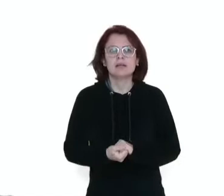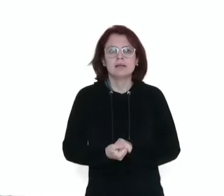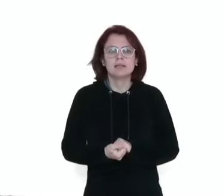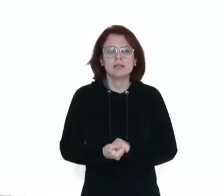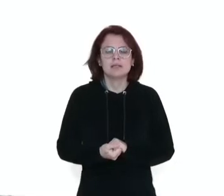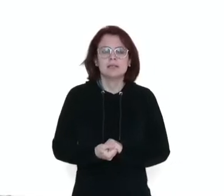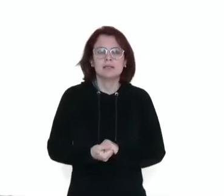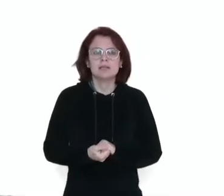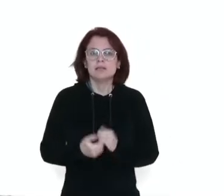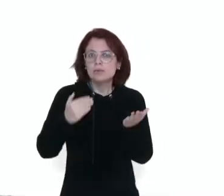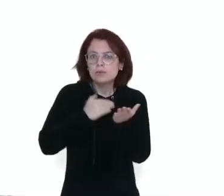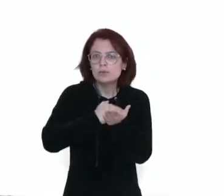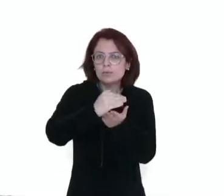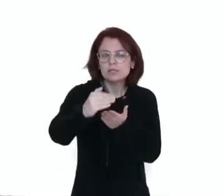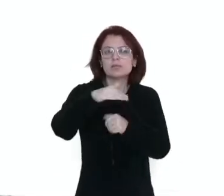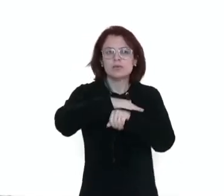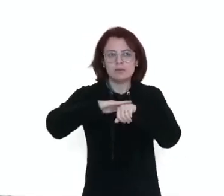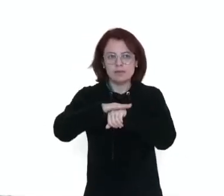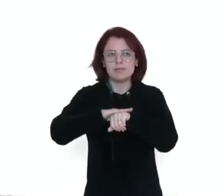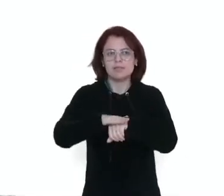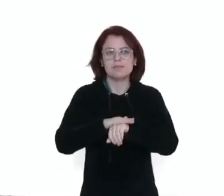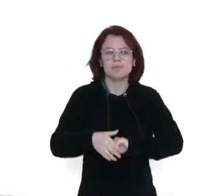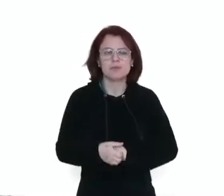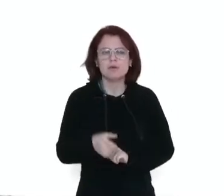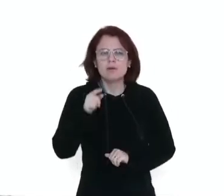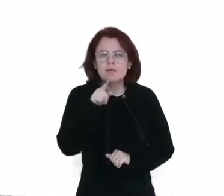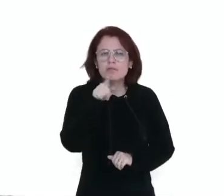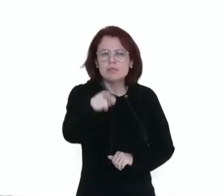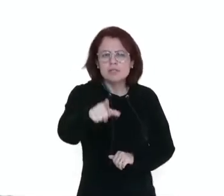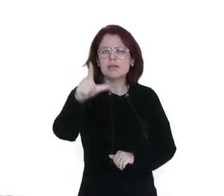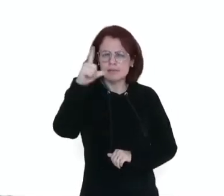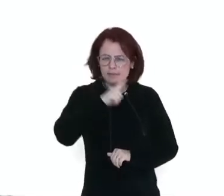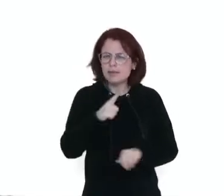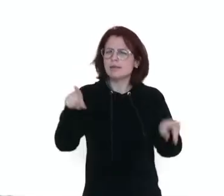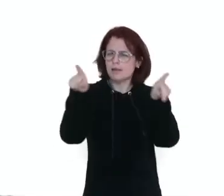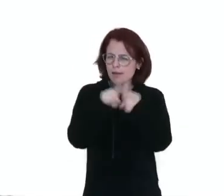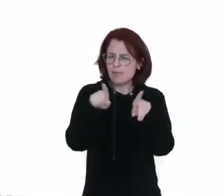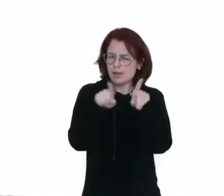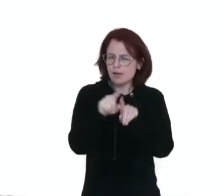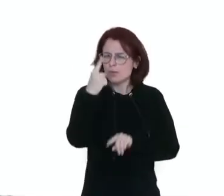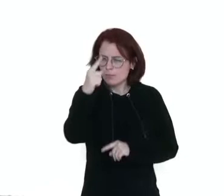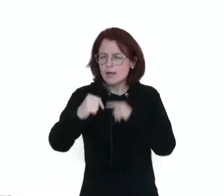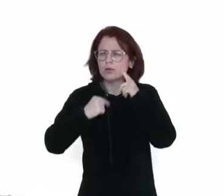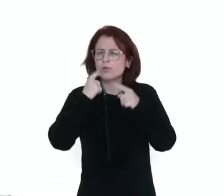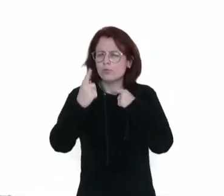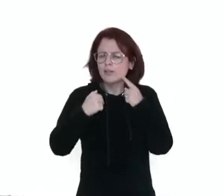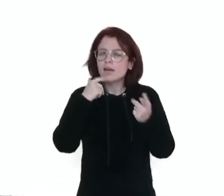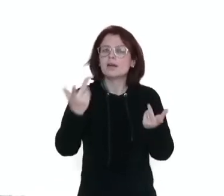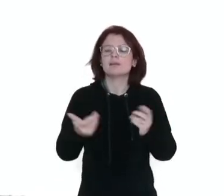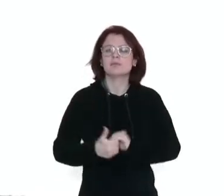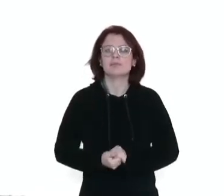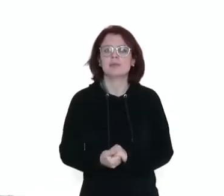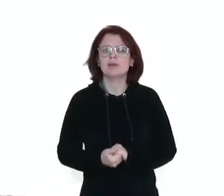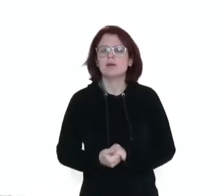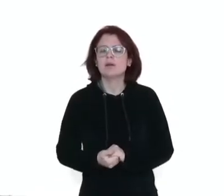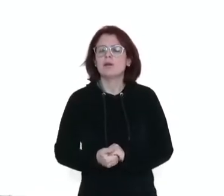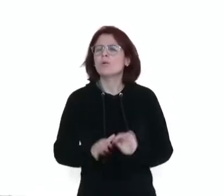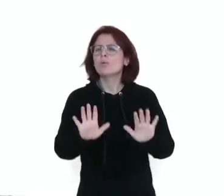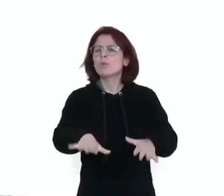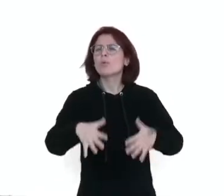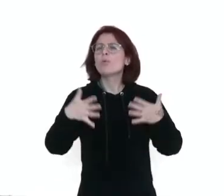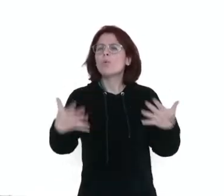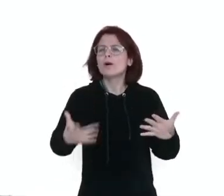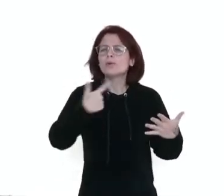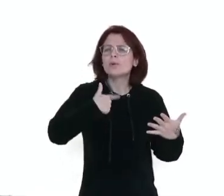para início de conversa, você também tem essa dúvida, né? Vocês ainda têm essa dúvida? Quando que eu uso mas